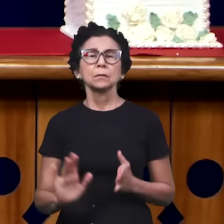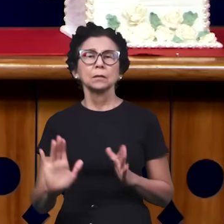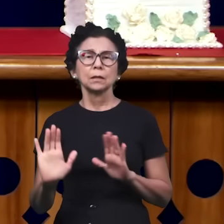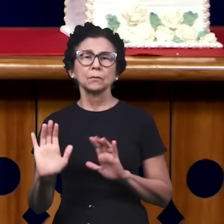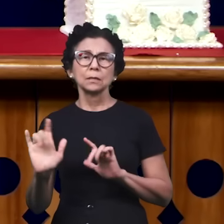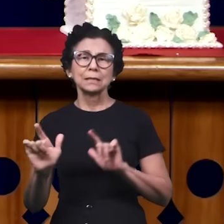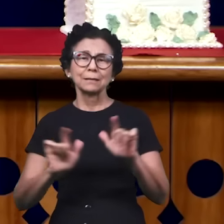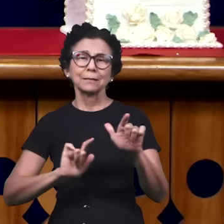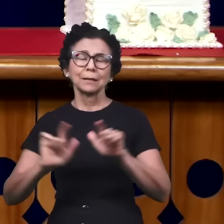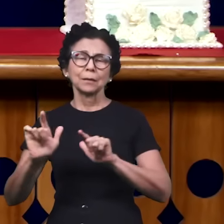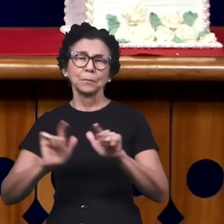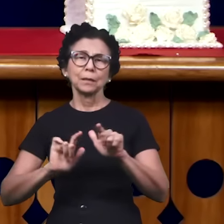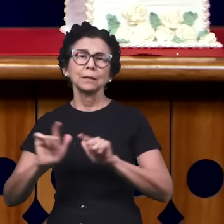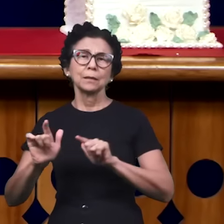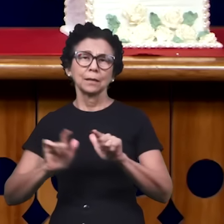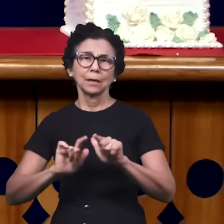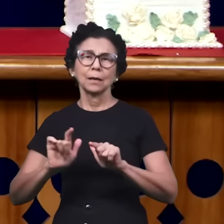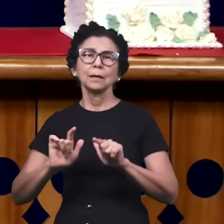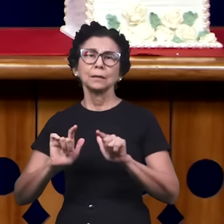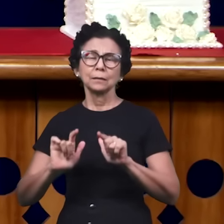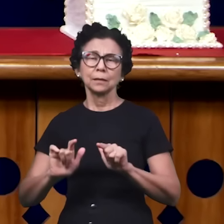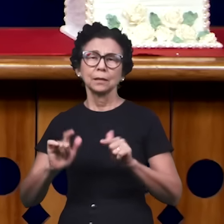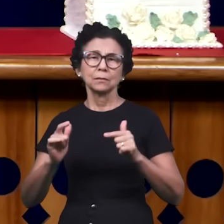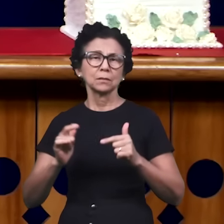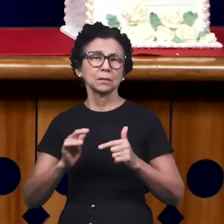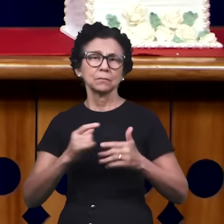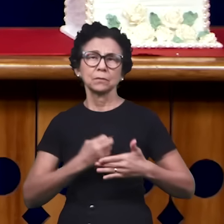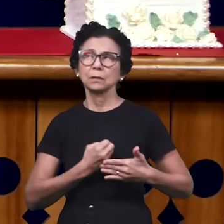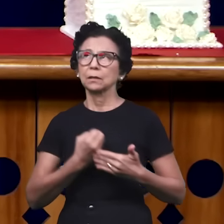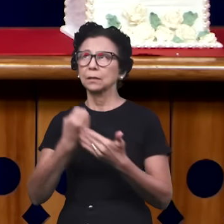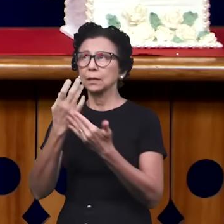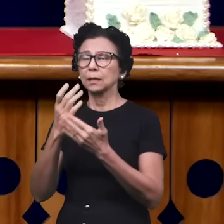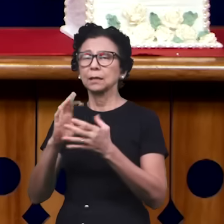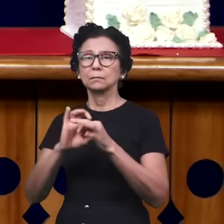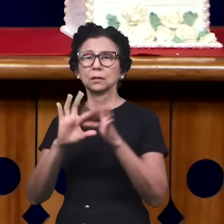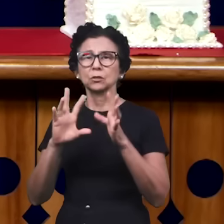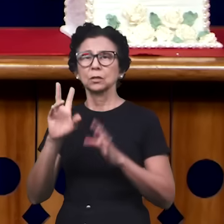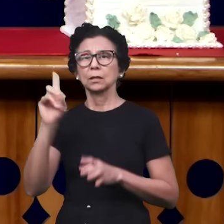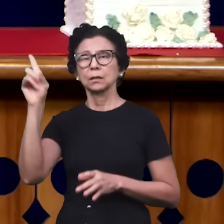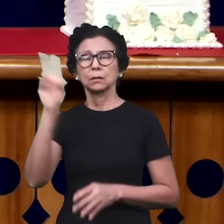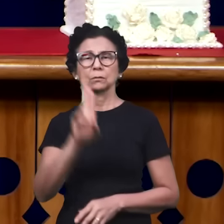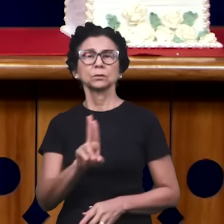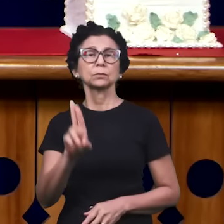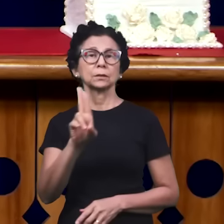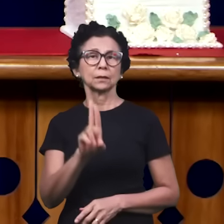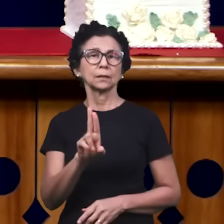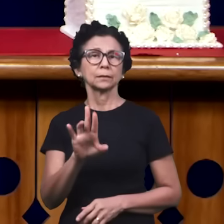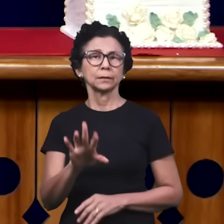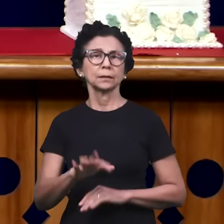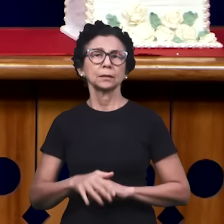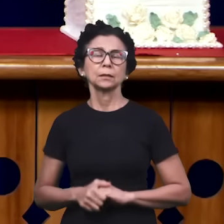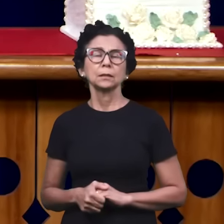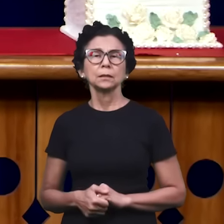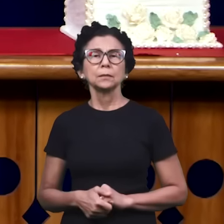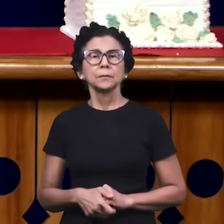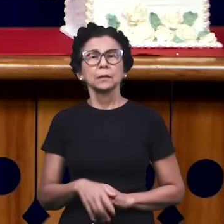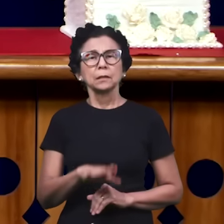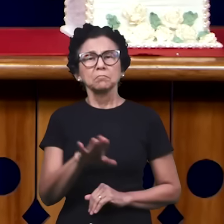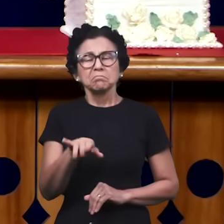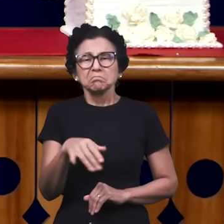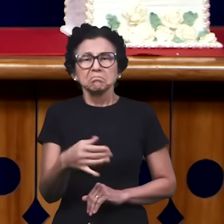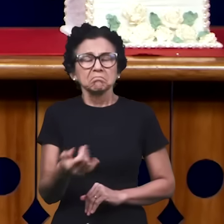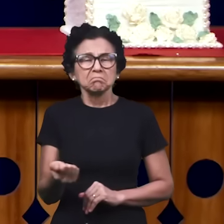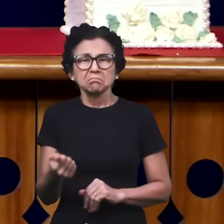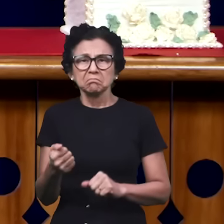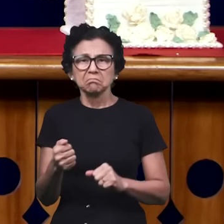colocar como um instrumento nas mãos de Deus. Assim como o texto que nós lemos, o vaso não tem a vida própria, ou